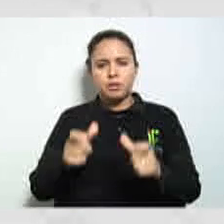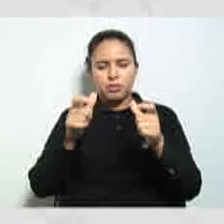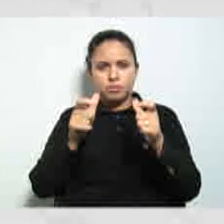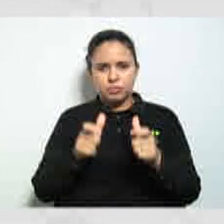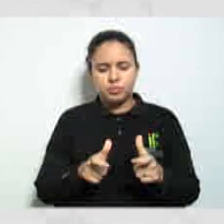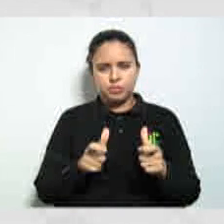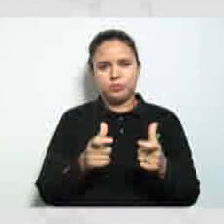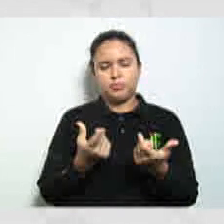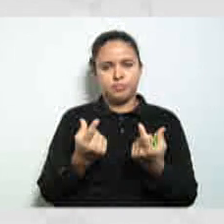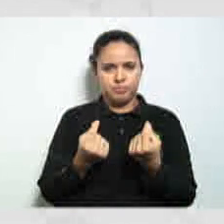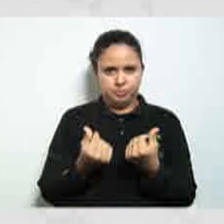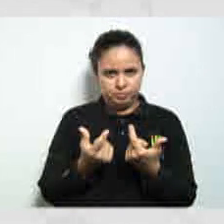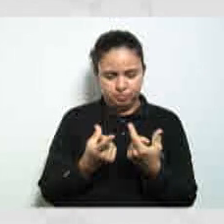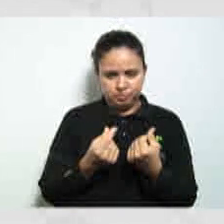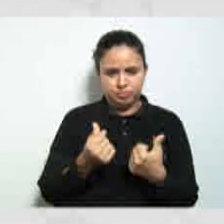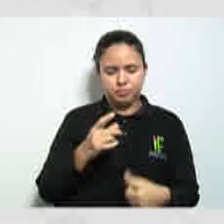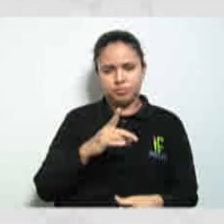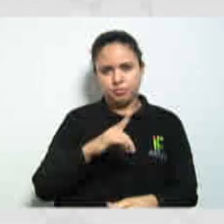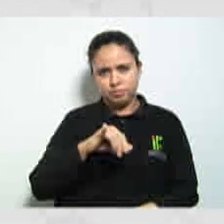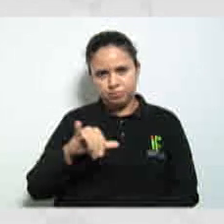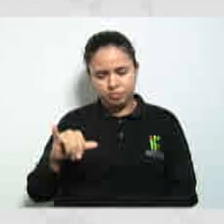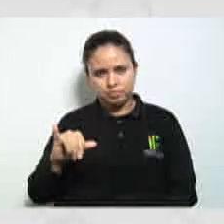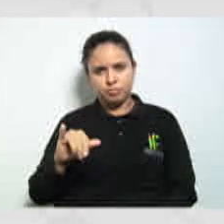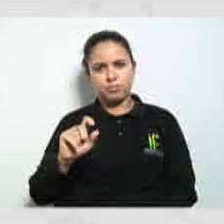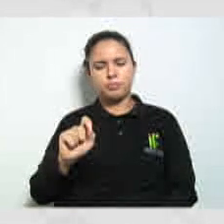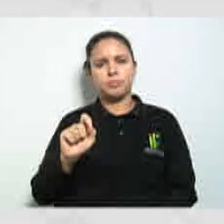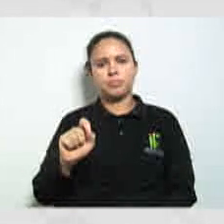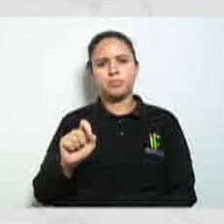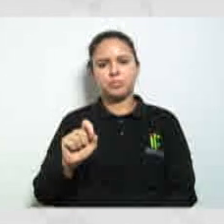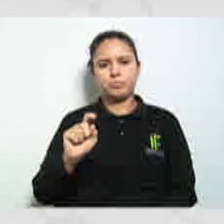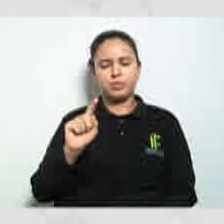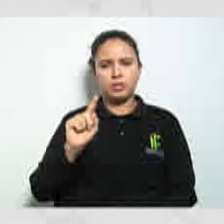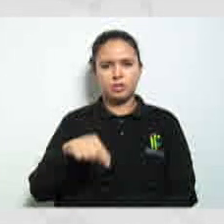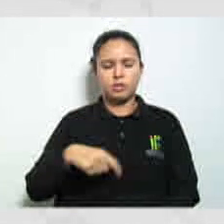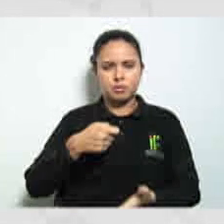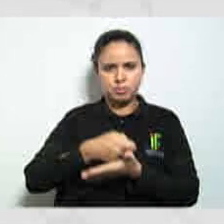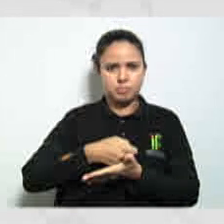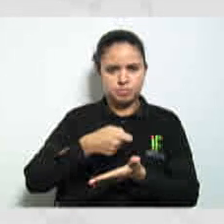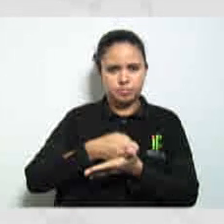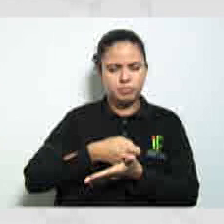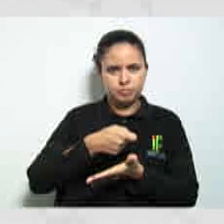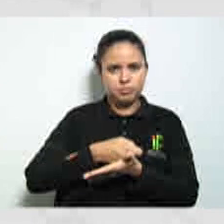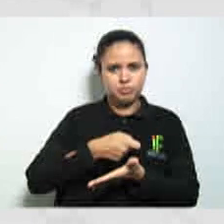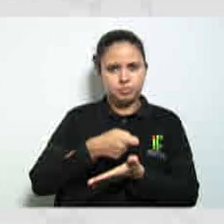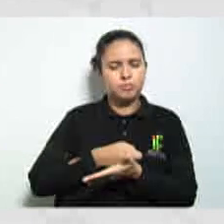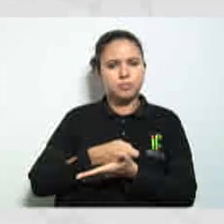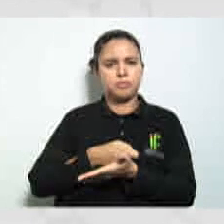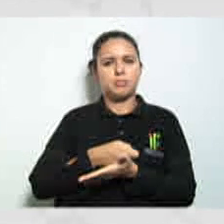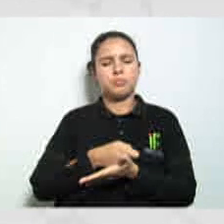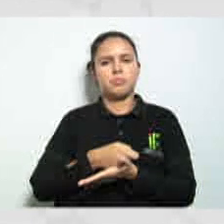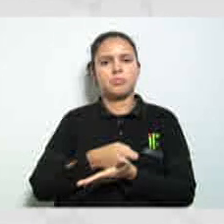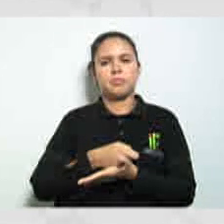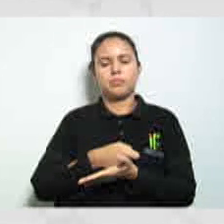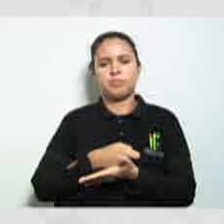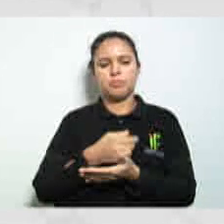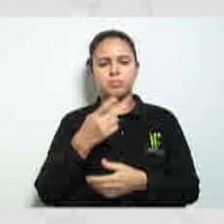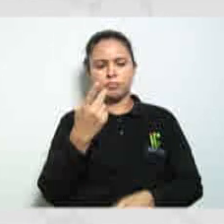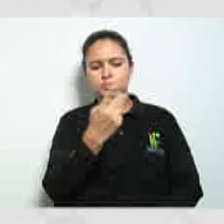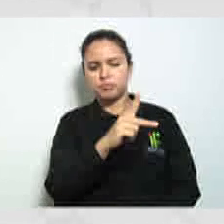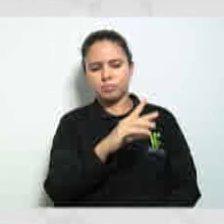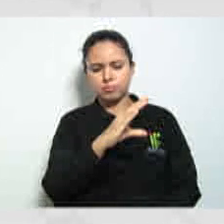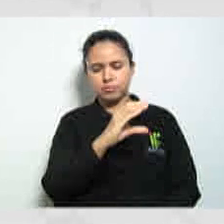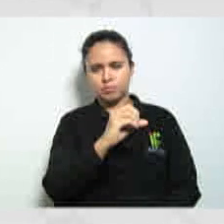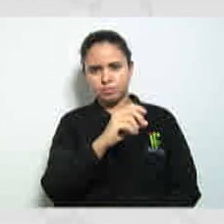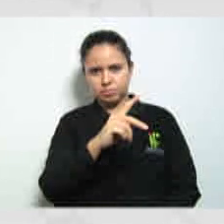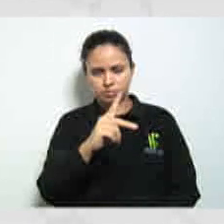para existir esse estoque foi o quê? Foi uma obrigação para a cooperativa. Aí